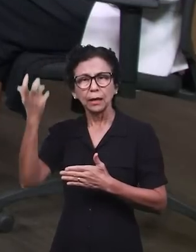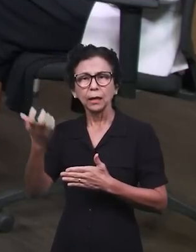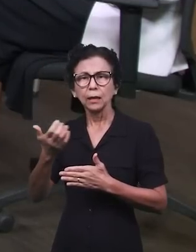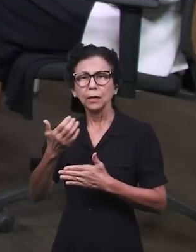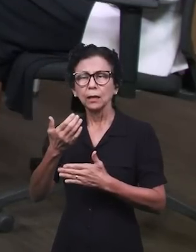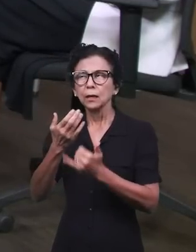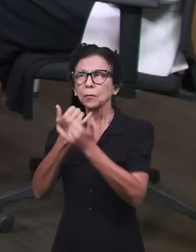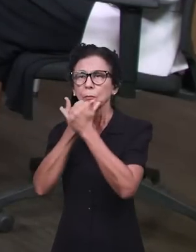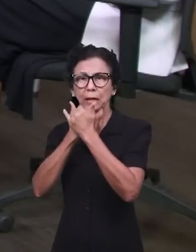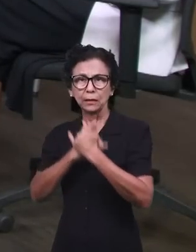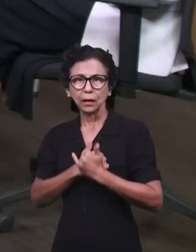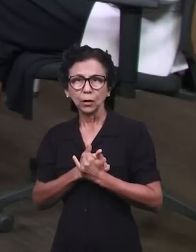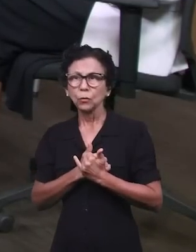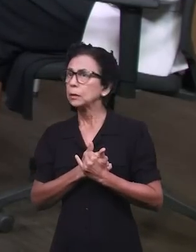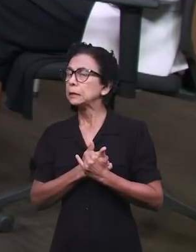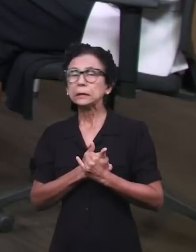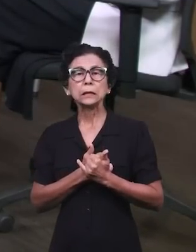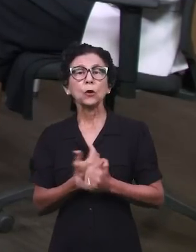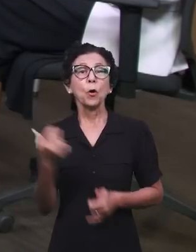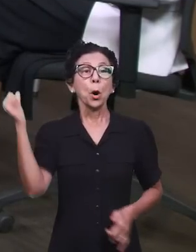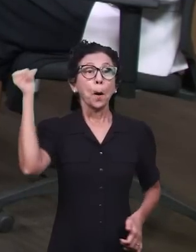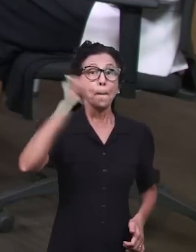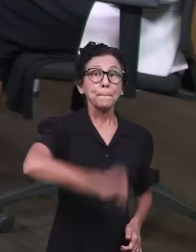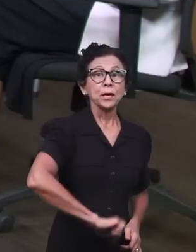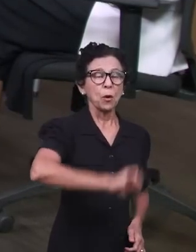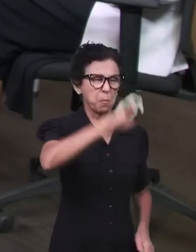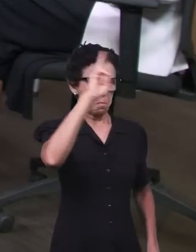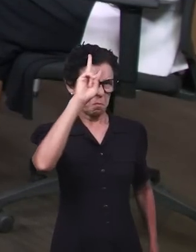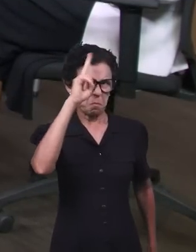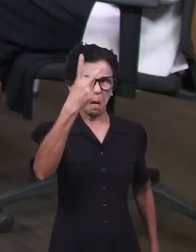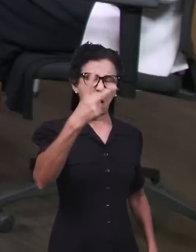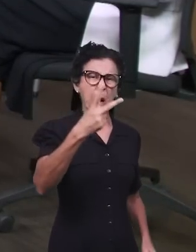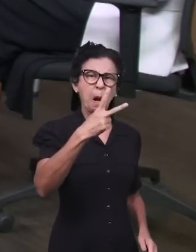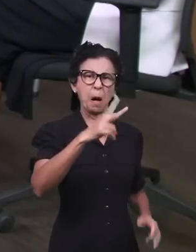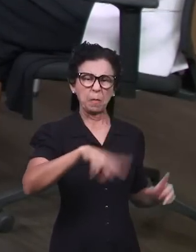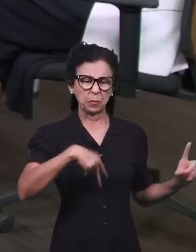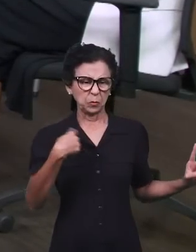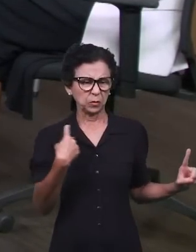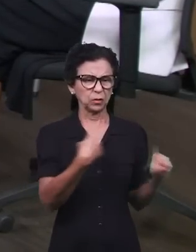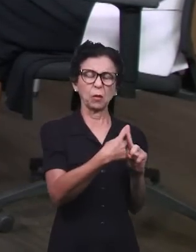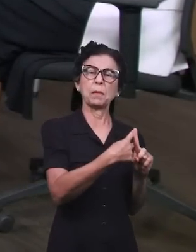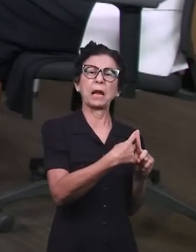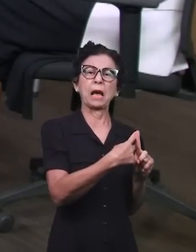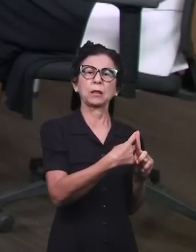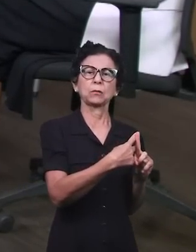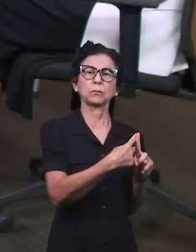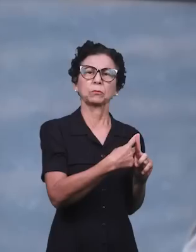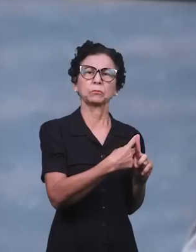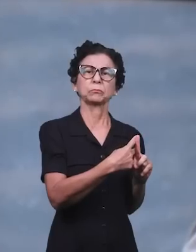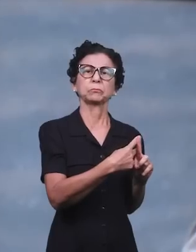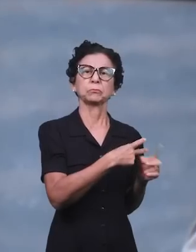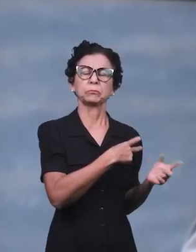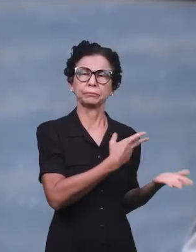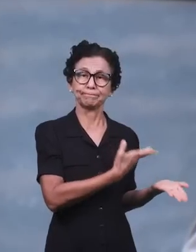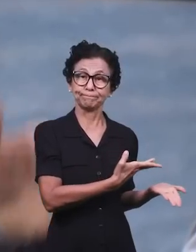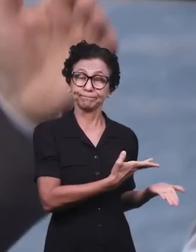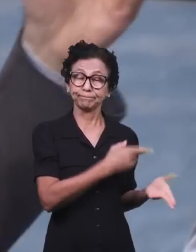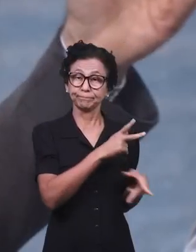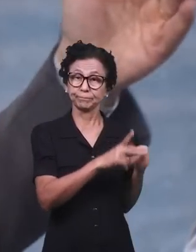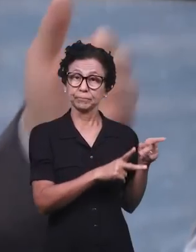Ou seja, nesse momento o fiel tem sempre a ganhar, porque ele sabe de onde vem